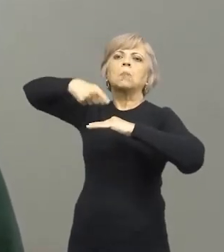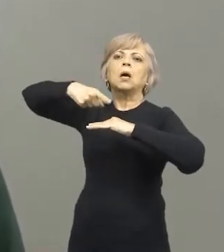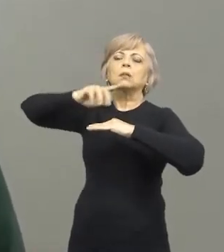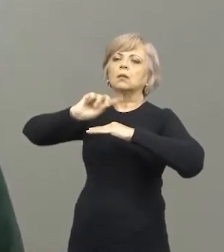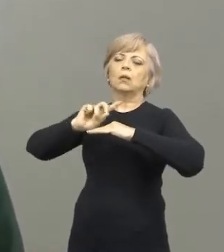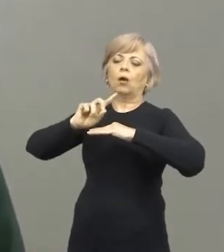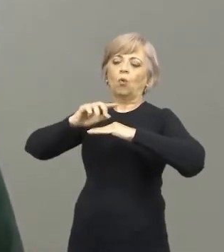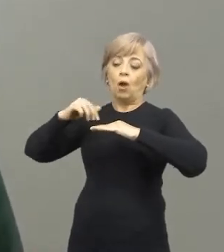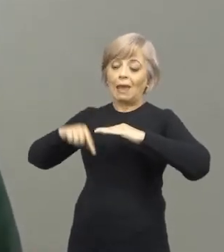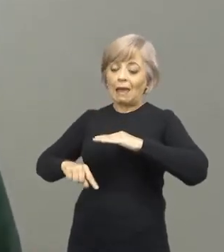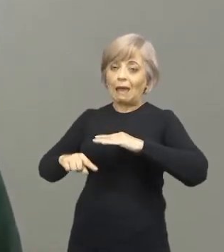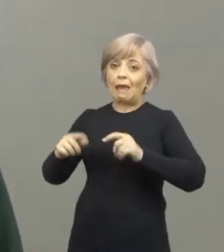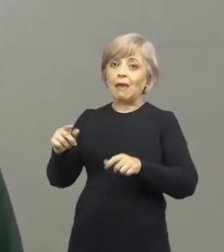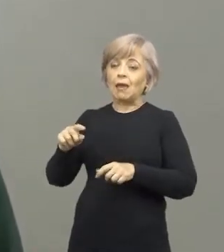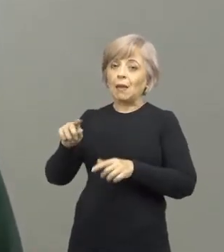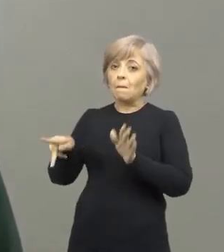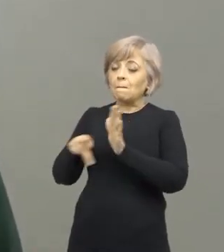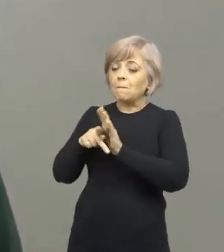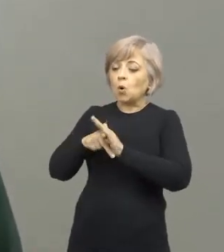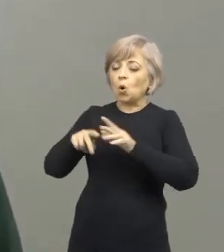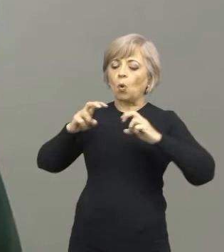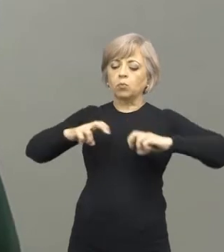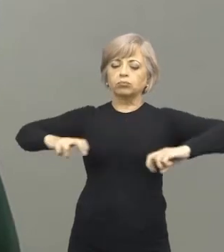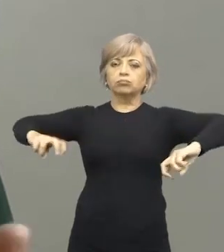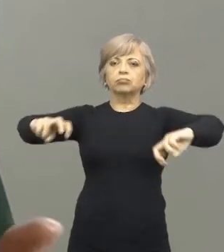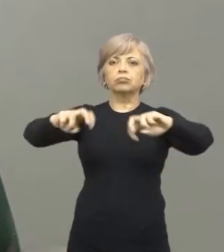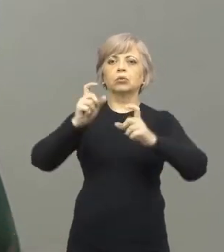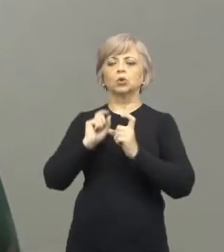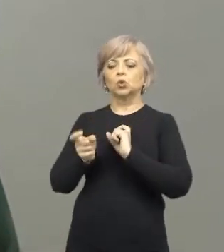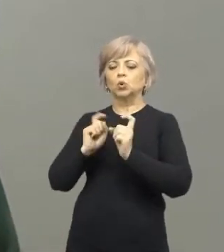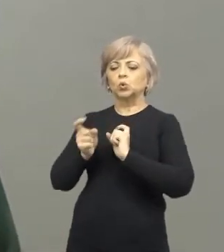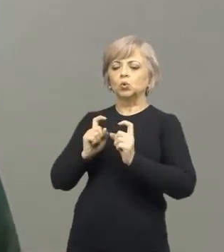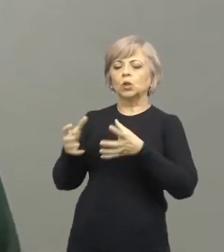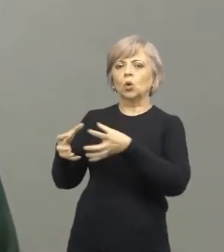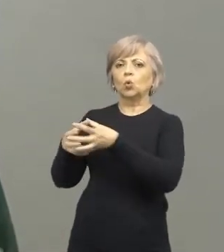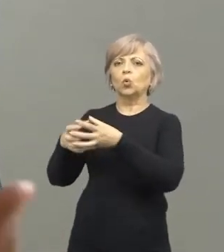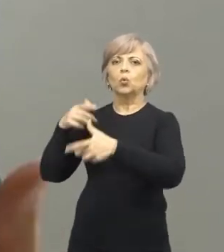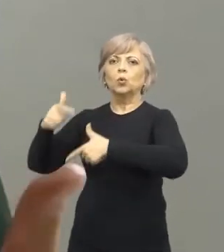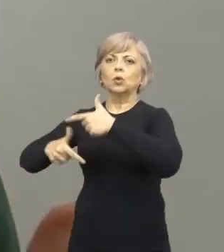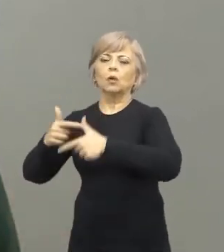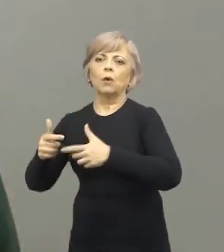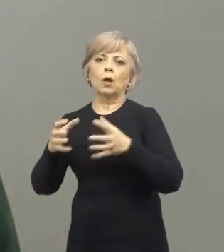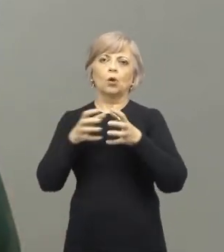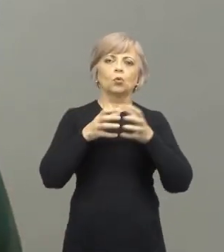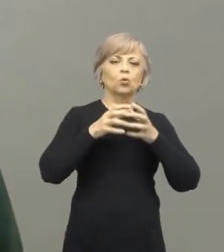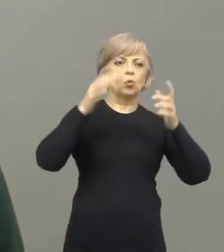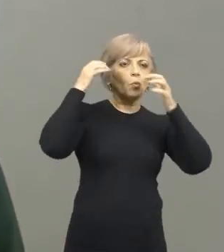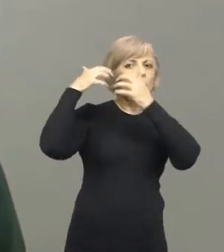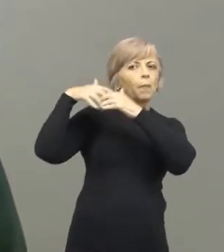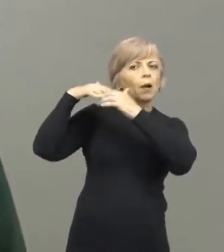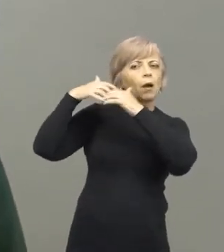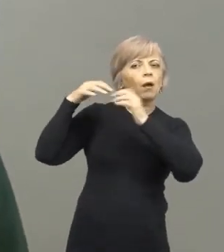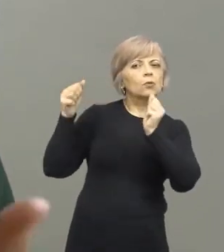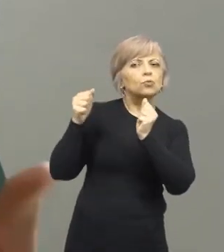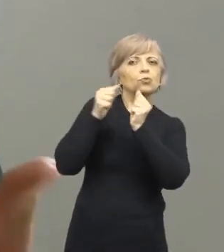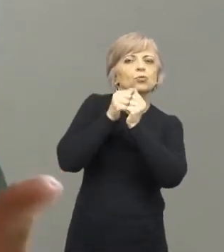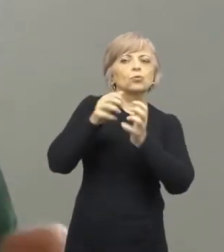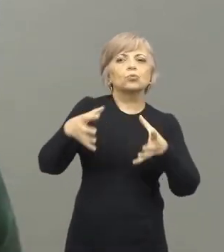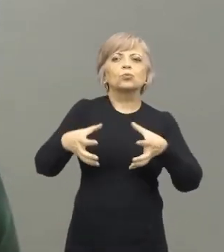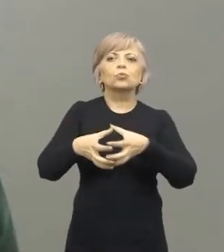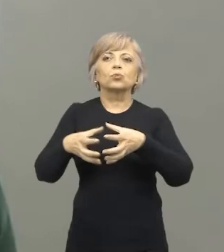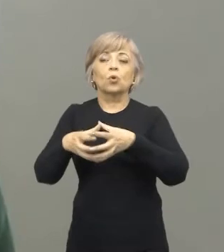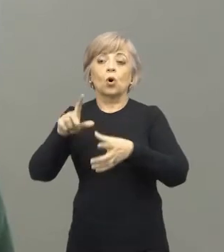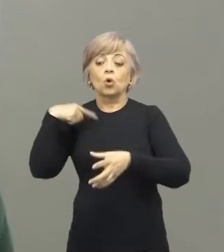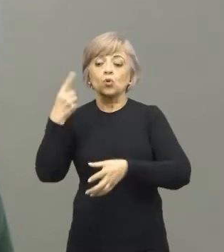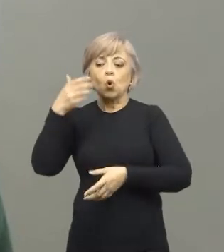é construído, na verdade, numa mesa de discussão, através de grupos de trabalho, através de pensar em conjunto, onde nós